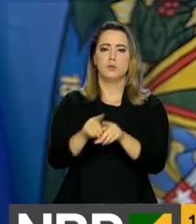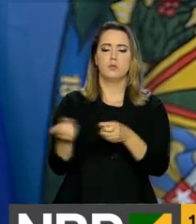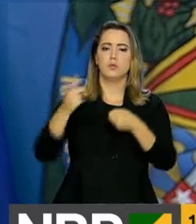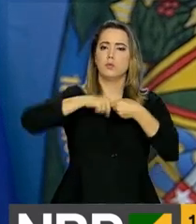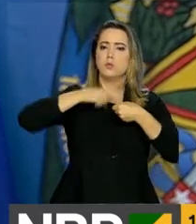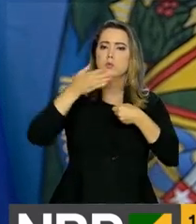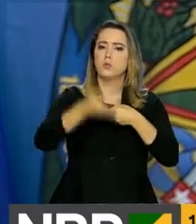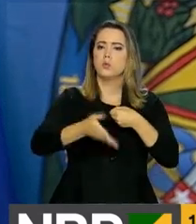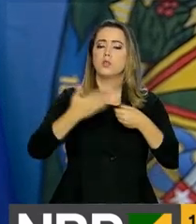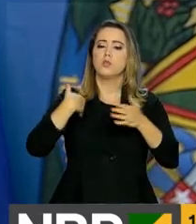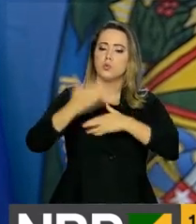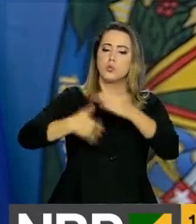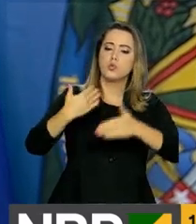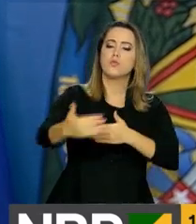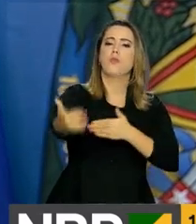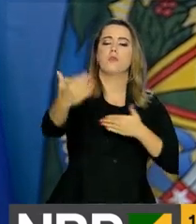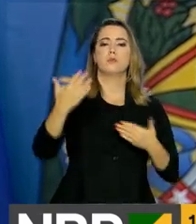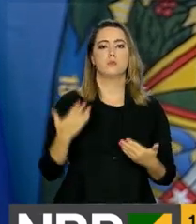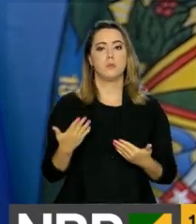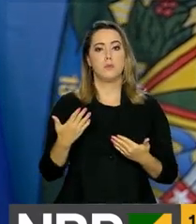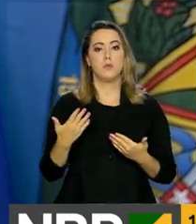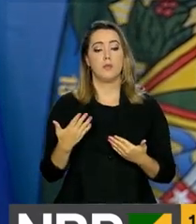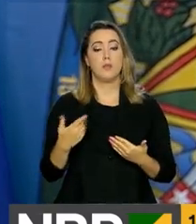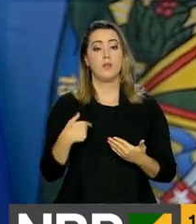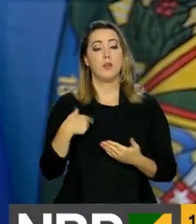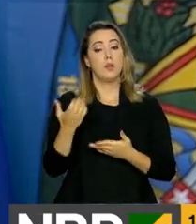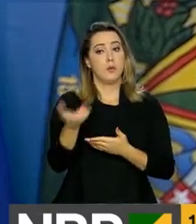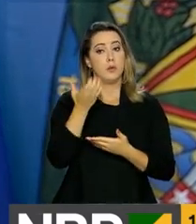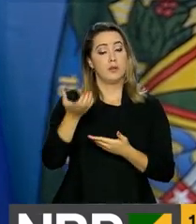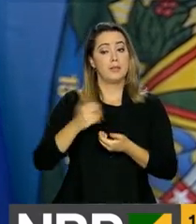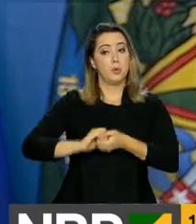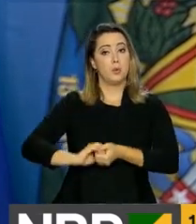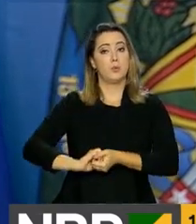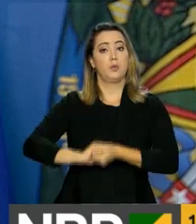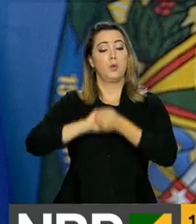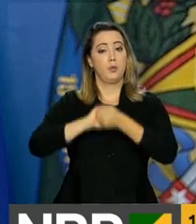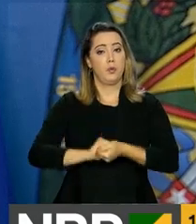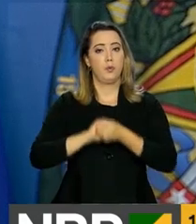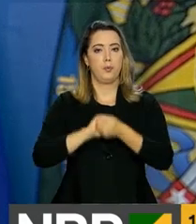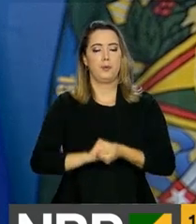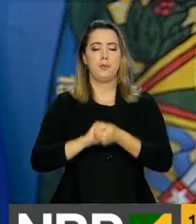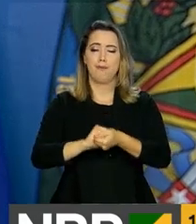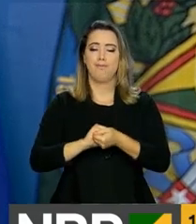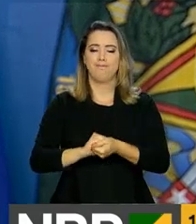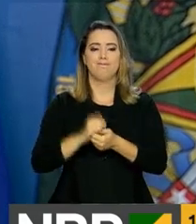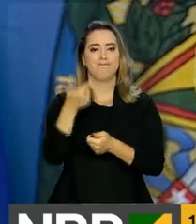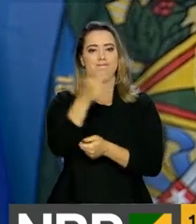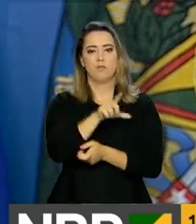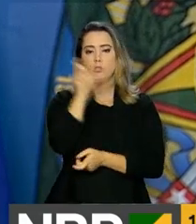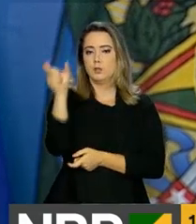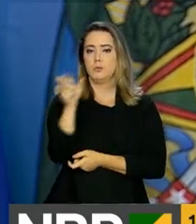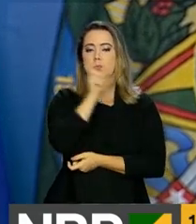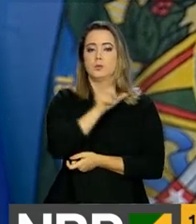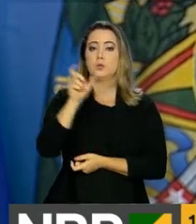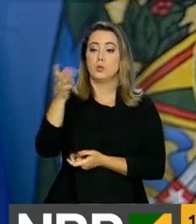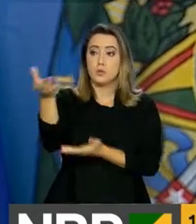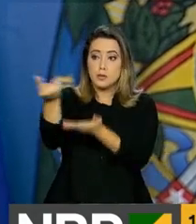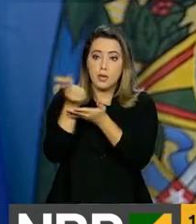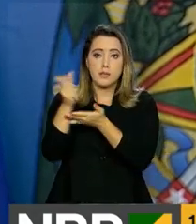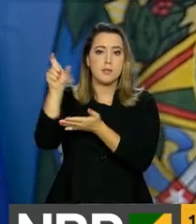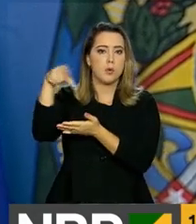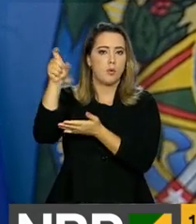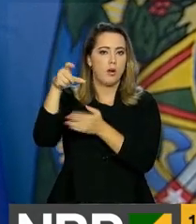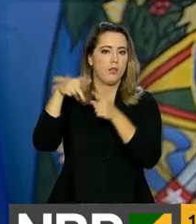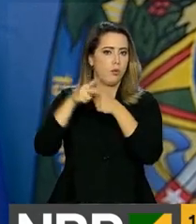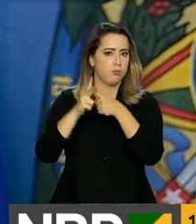o desenvolvimento portanto eu quero cumprimentar os que receberam o cartão reforma e